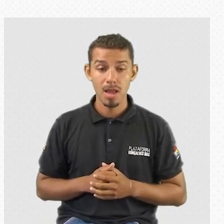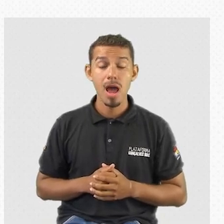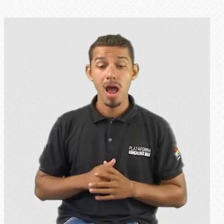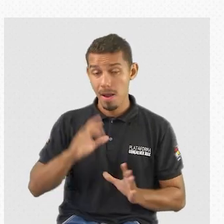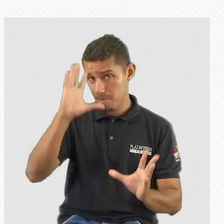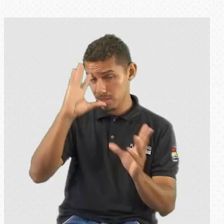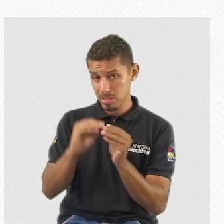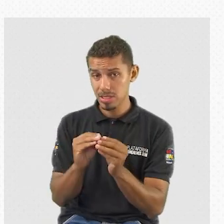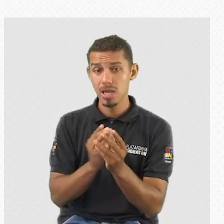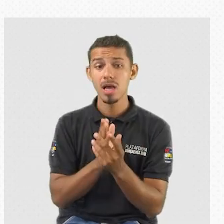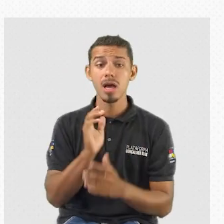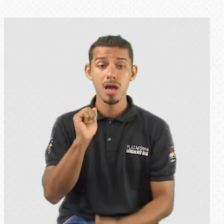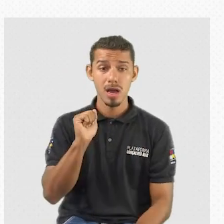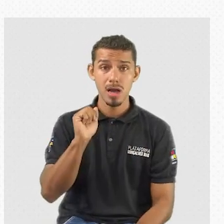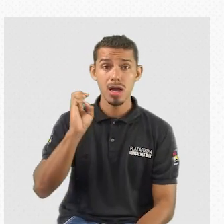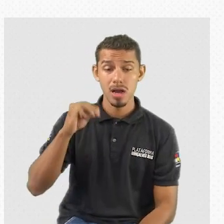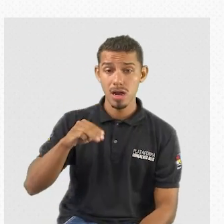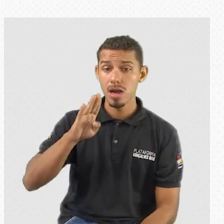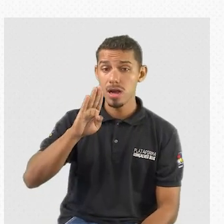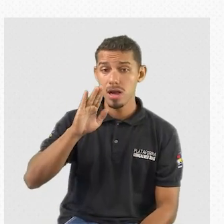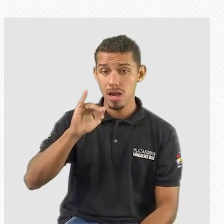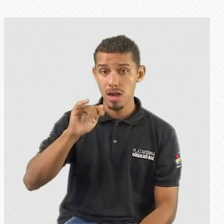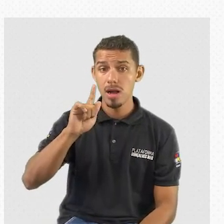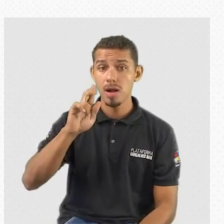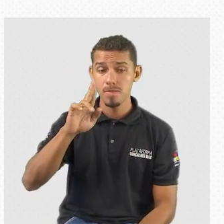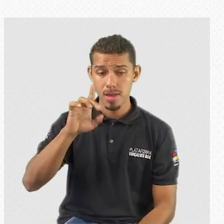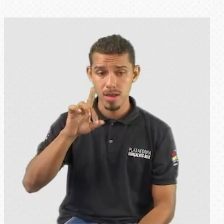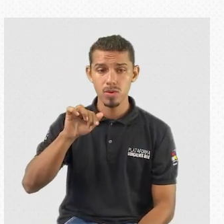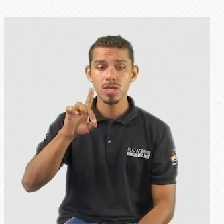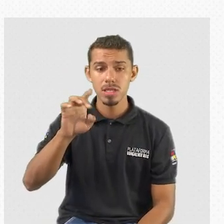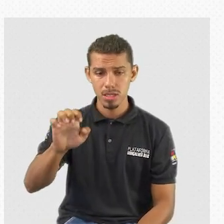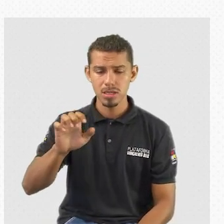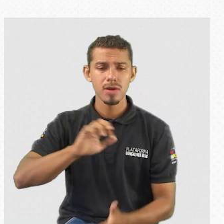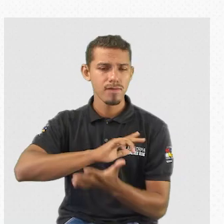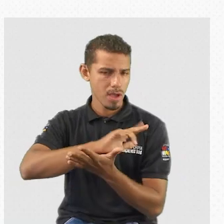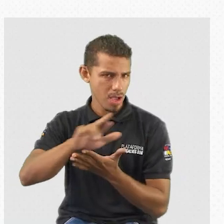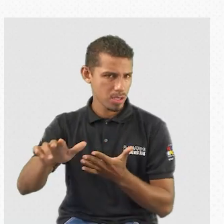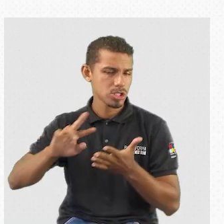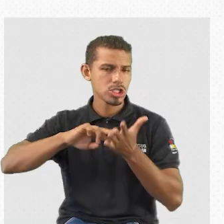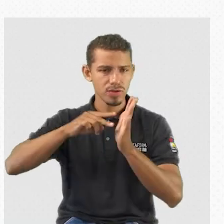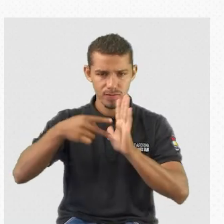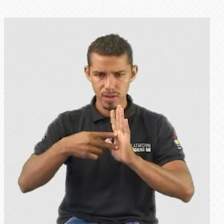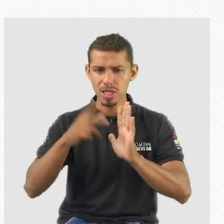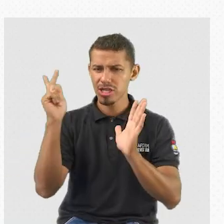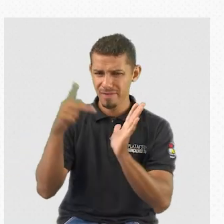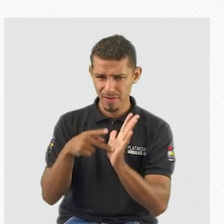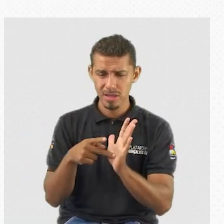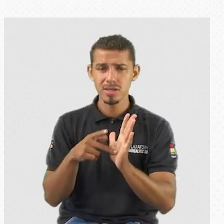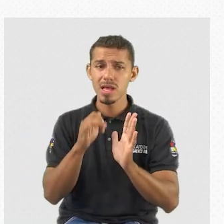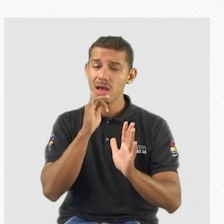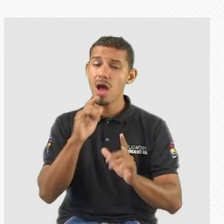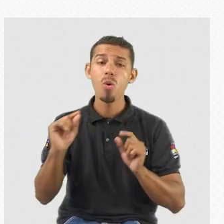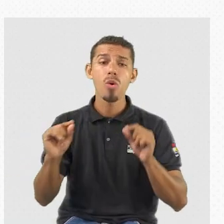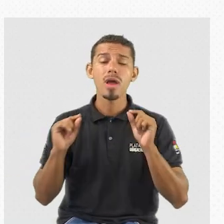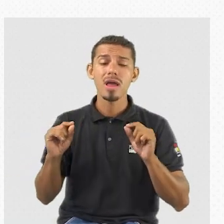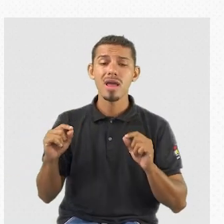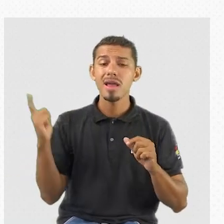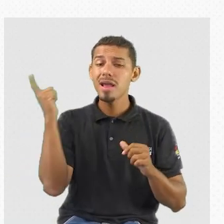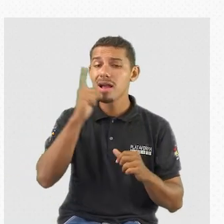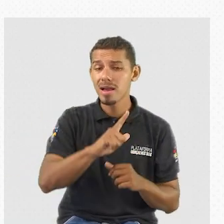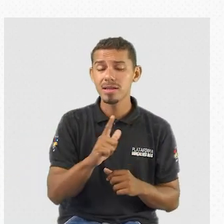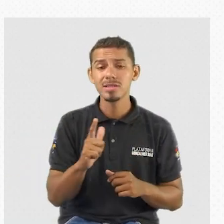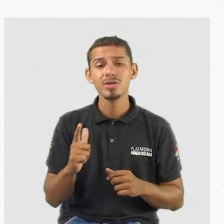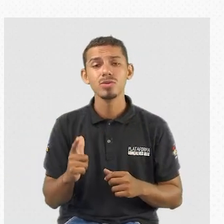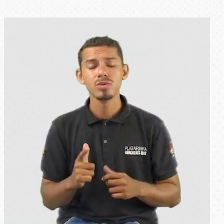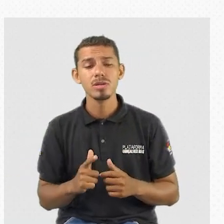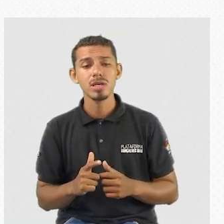Apesar dessas ambiguidades. Então, essas palavras que podem ter diversos significados, mas de fato, o que garante que a